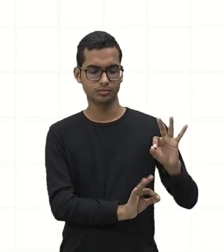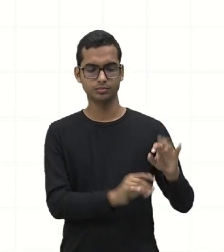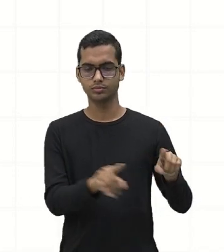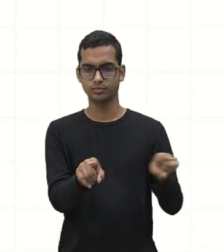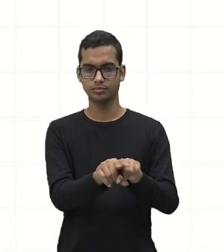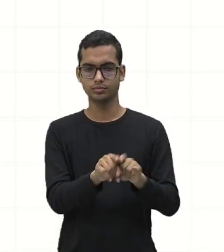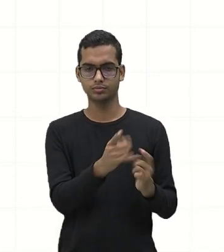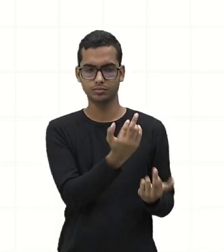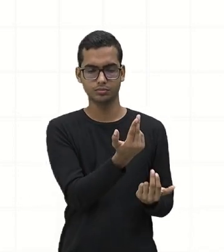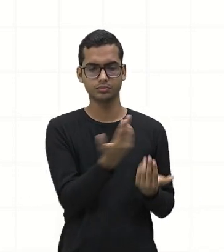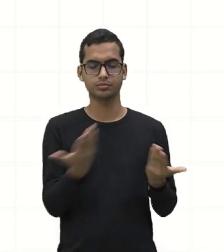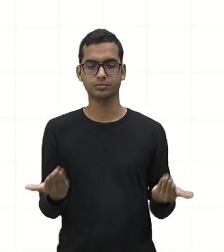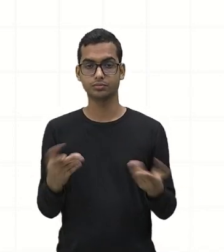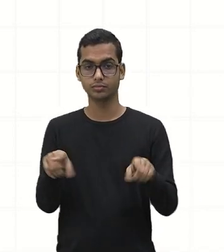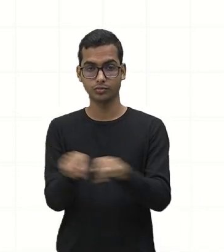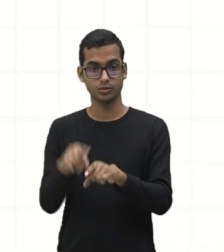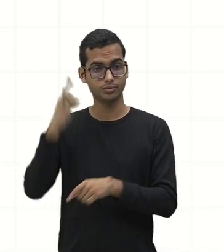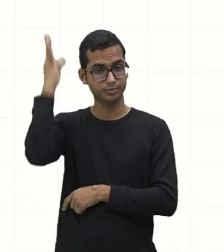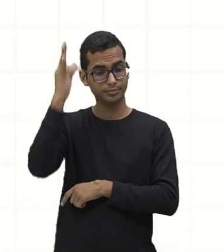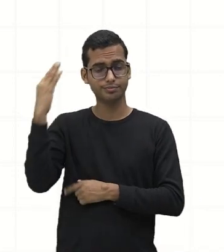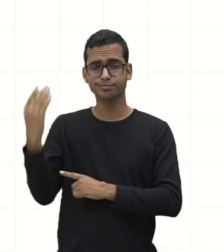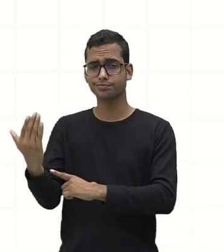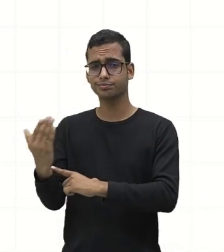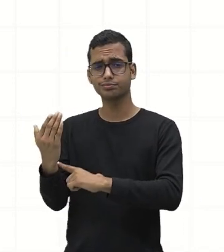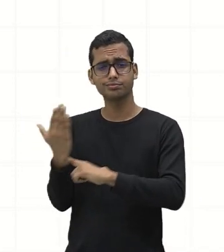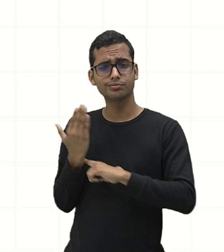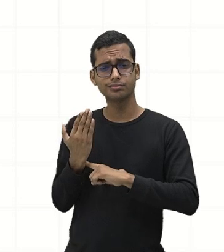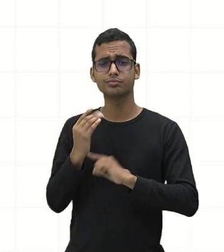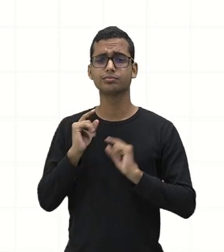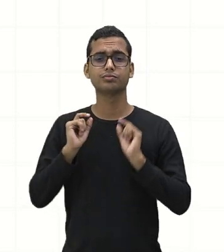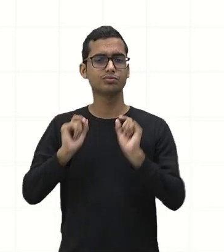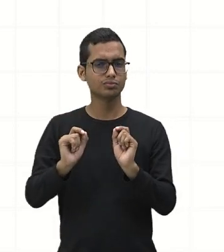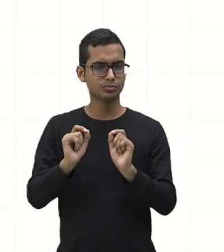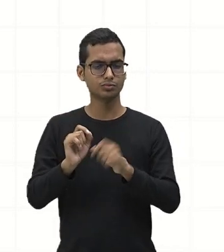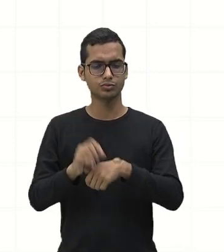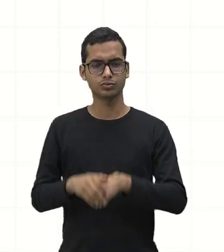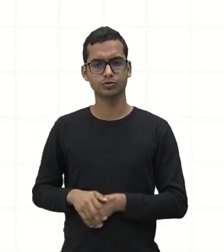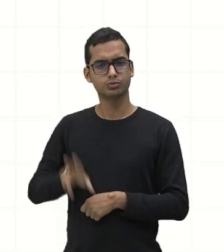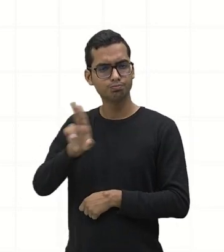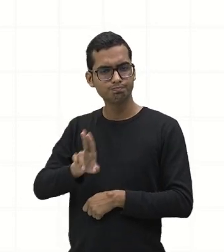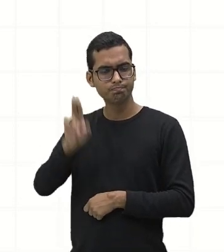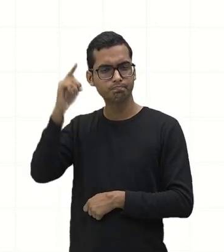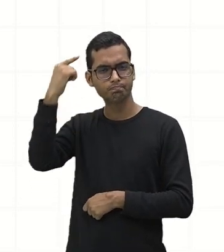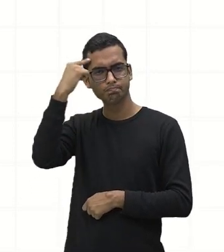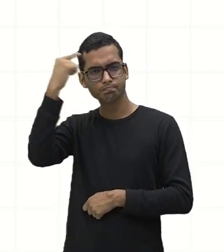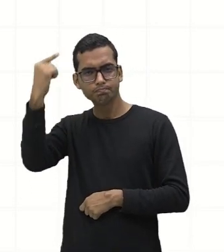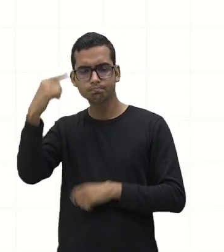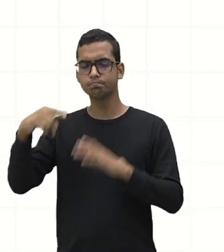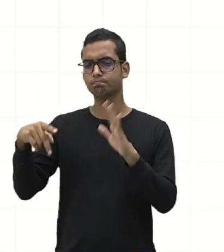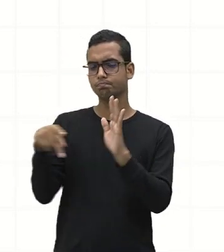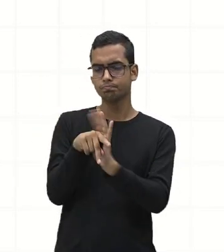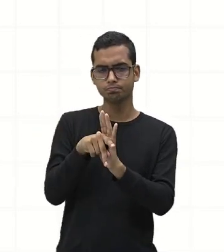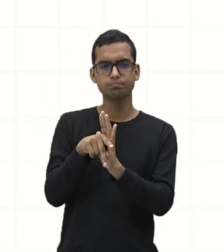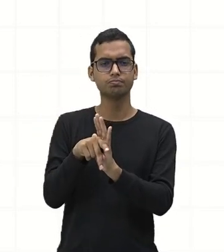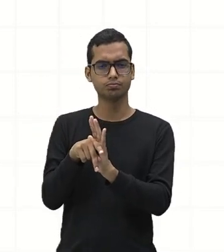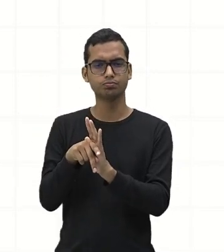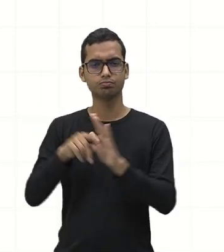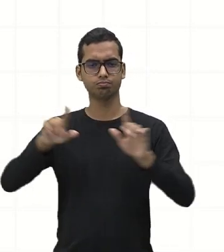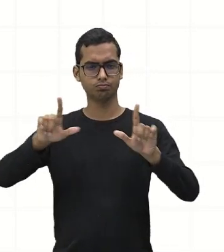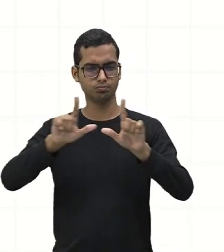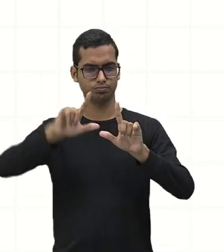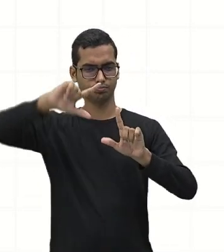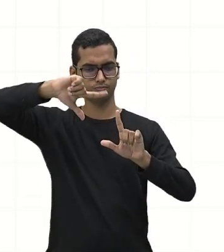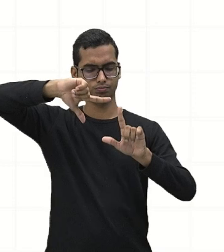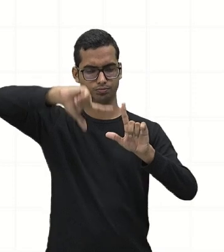esse teorema aqui, ele vai nos ajudar exatamente utilizando essas ideias de proporções. Beleza? Então, a